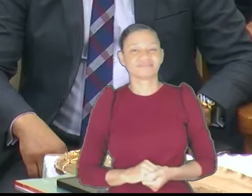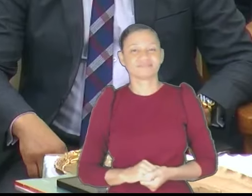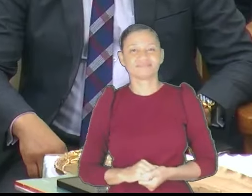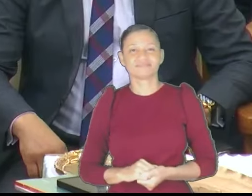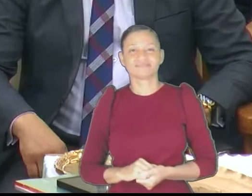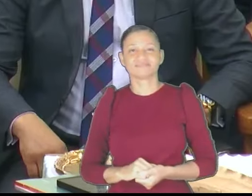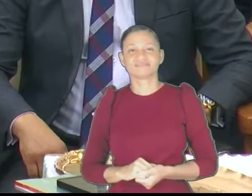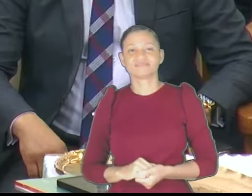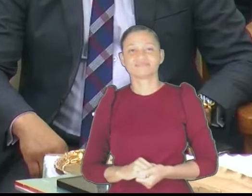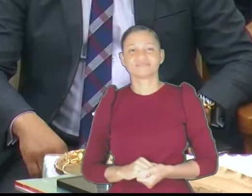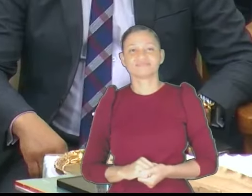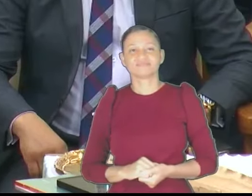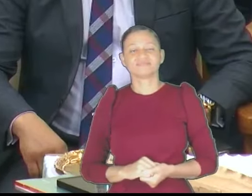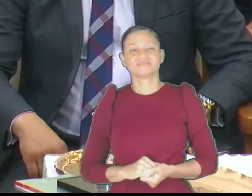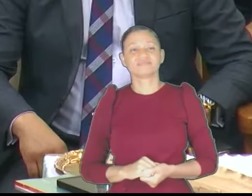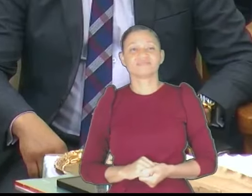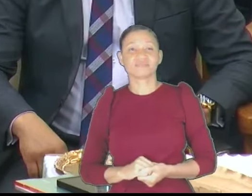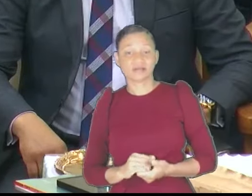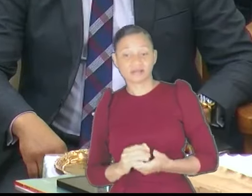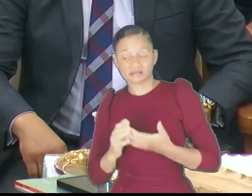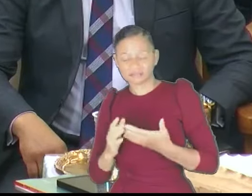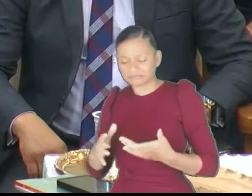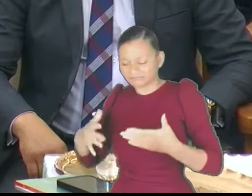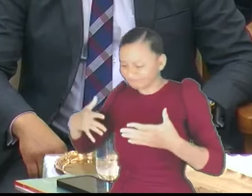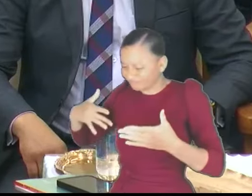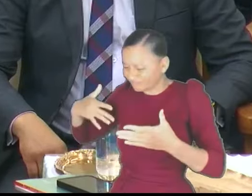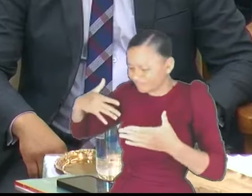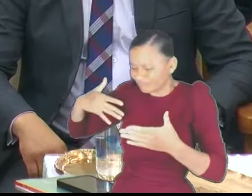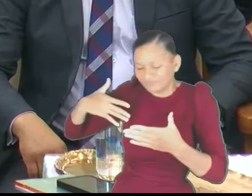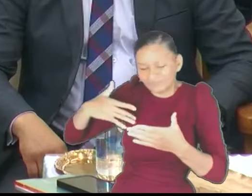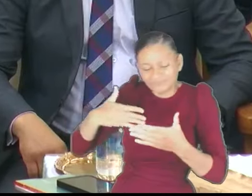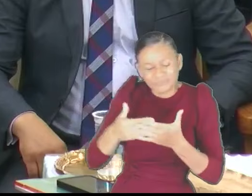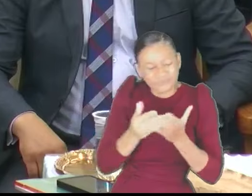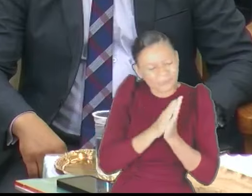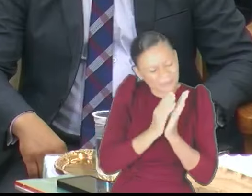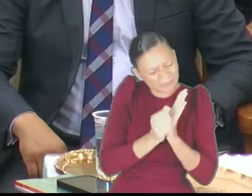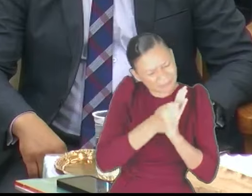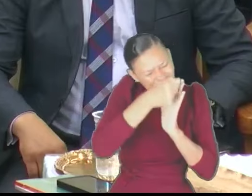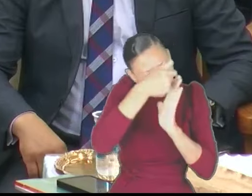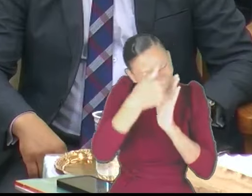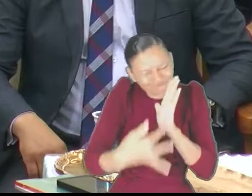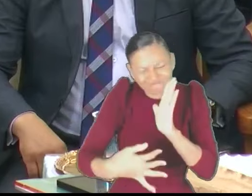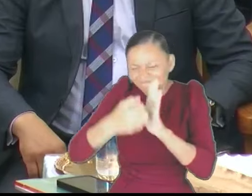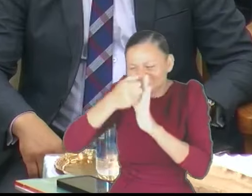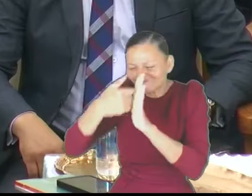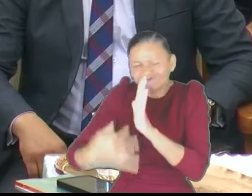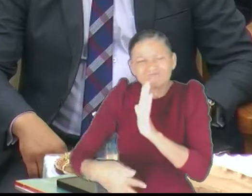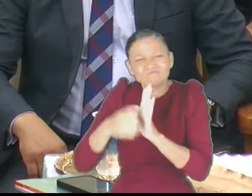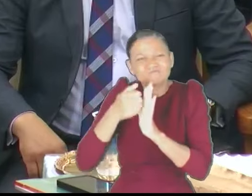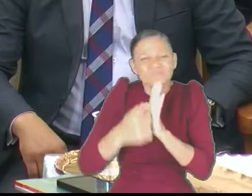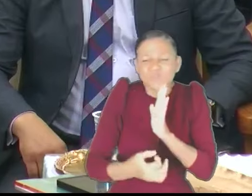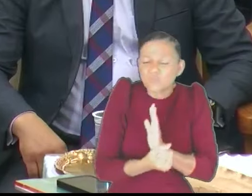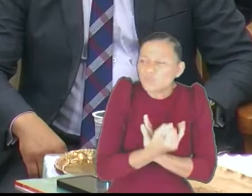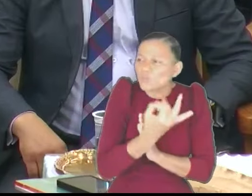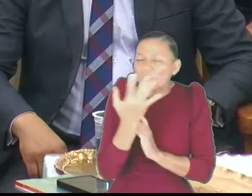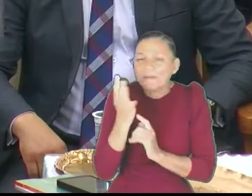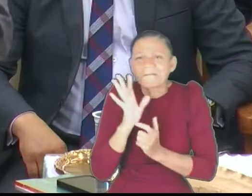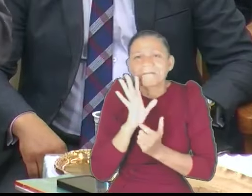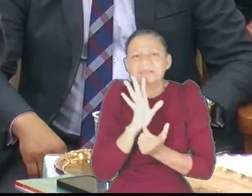Se nós fôssemos discorrendo toda a Bíblia, mostrando quantas vezes ele se manifestou